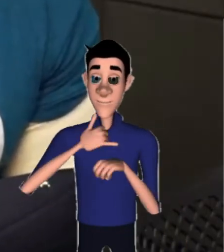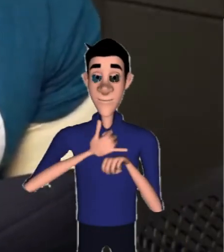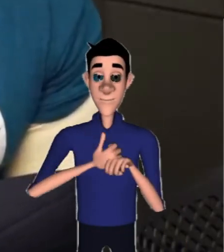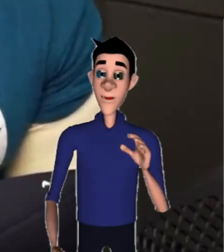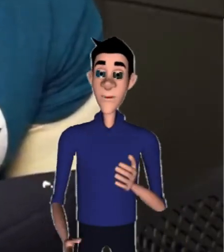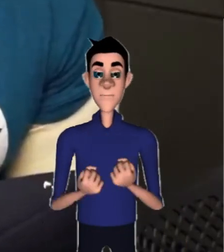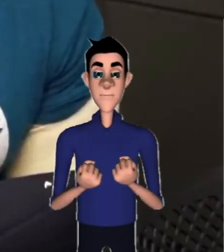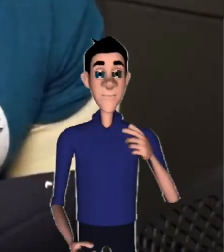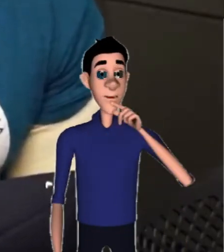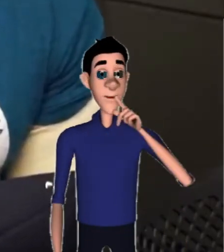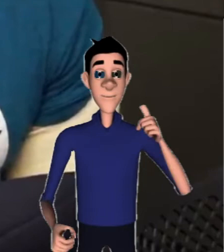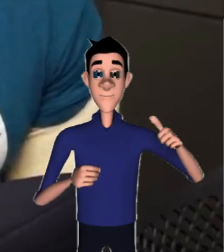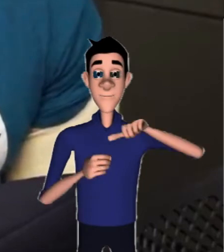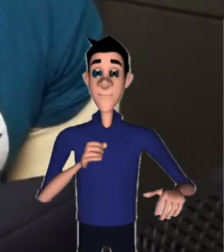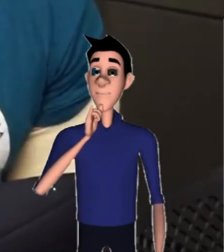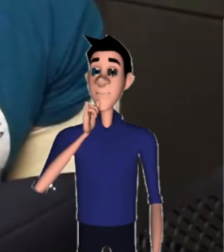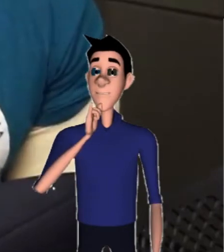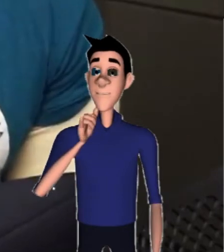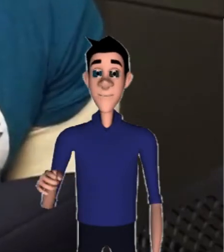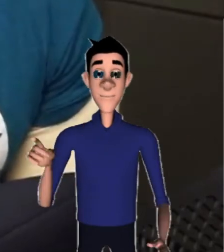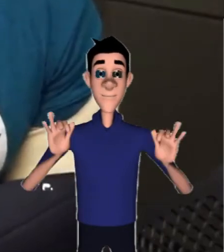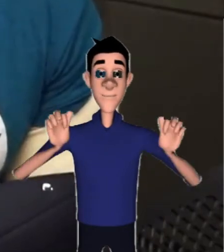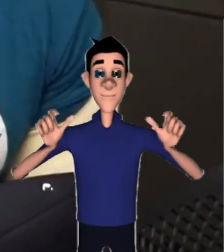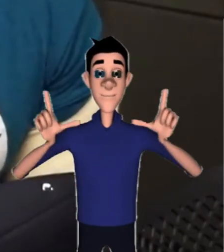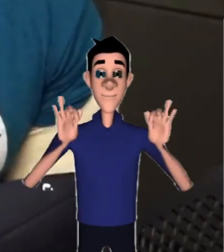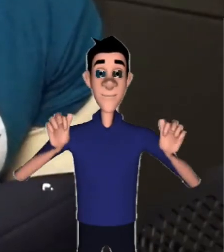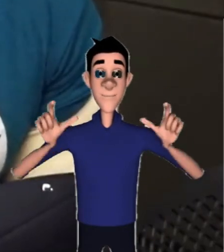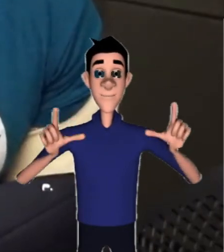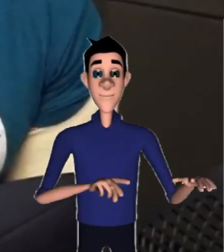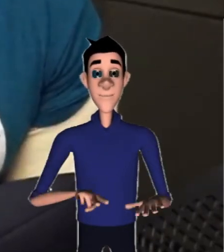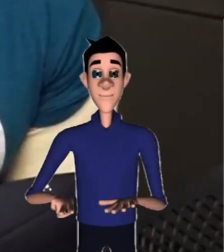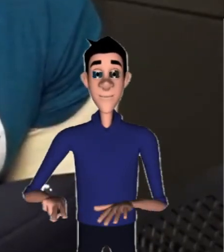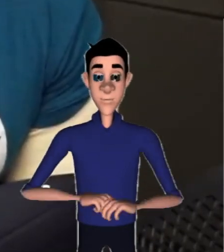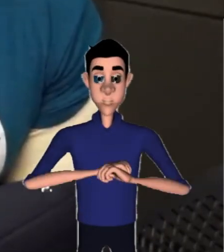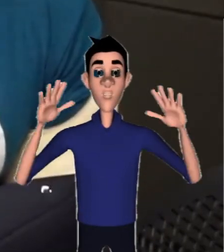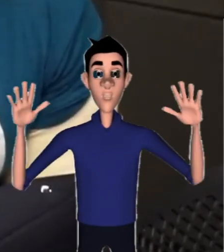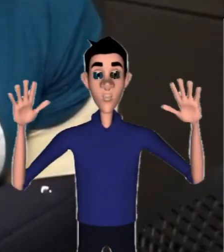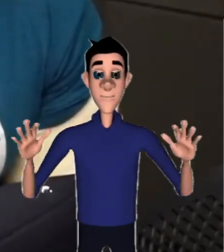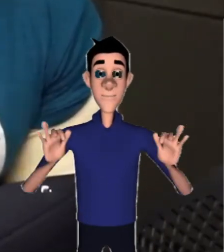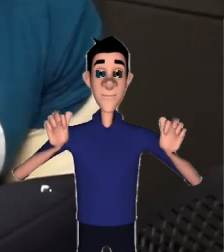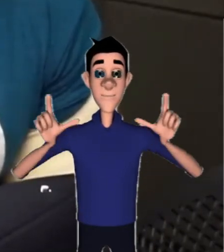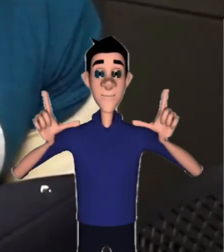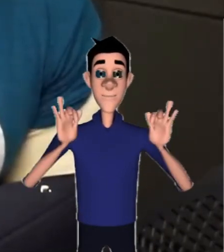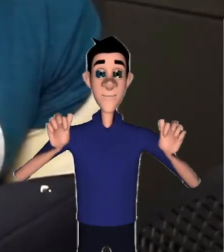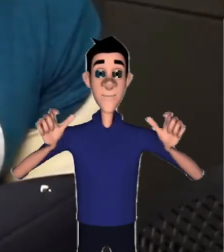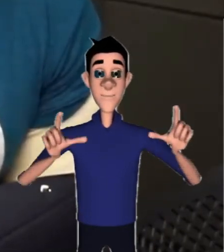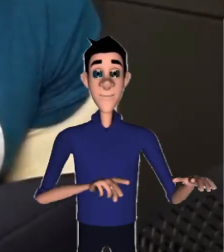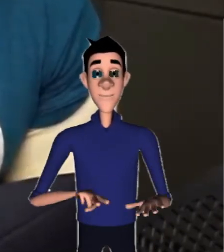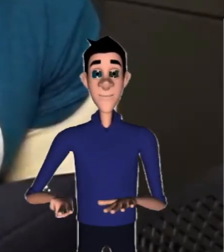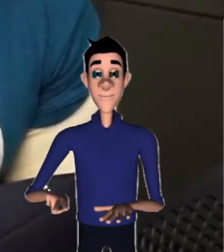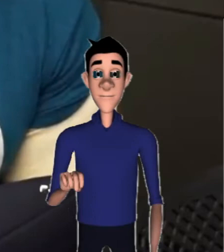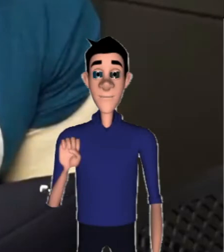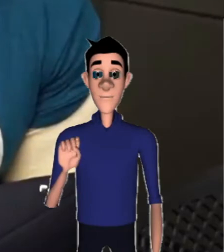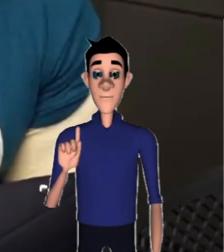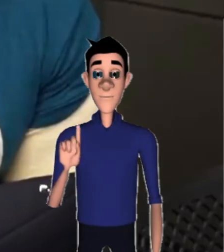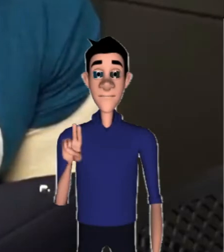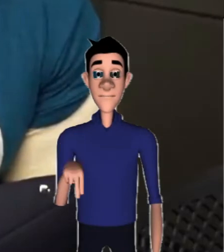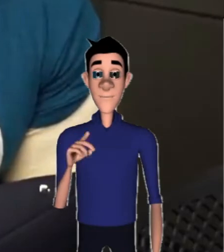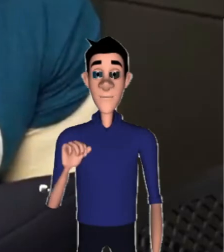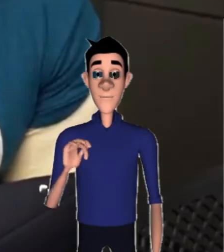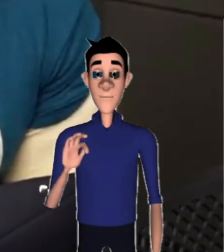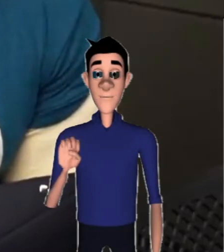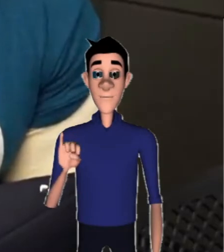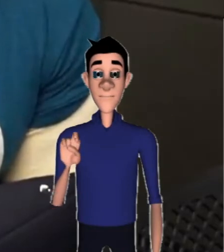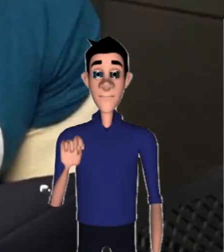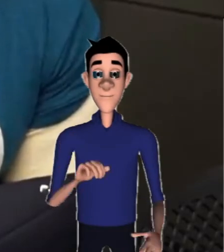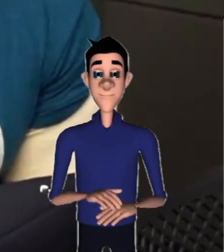fome. É o passar fome, mas às vezes não precisa passar fome, Renato. Às vezes você só faz uma restrição